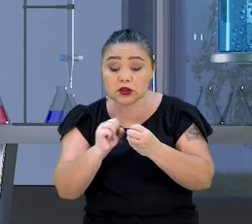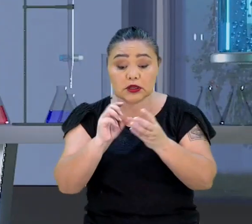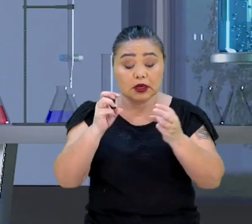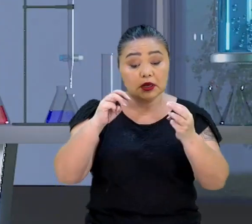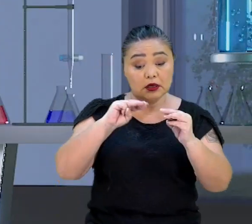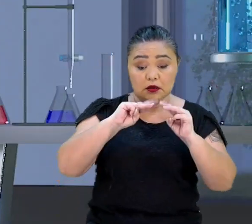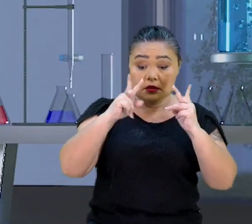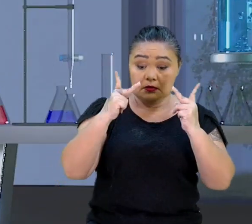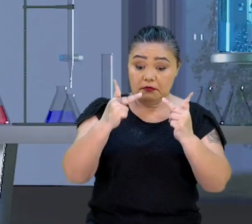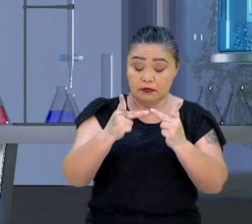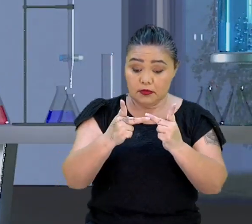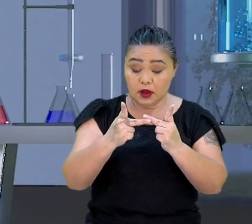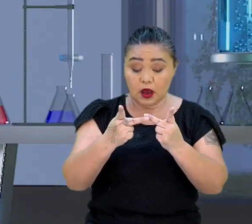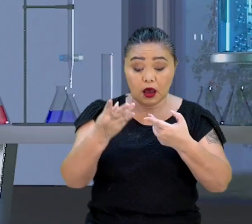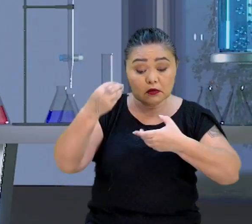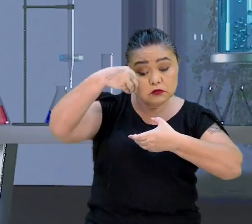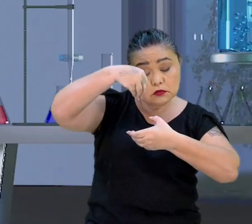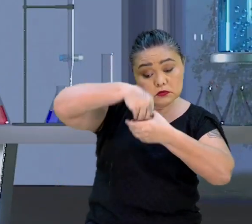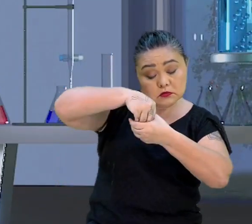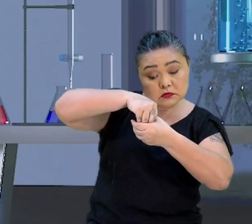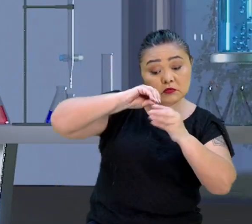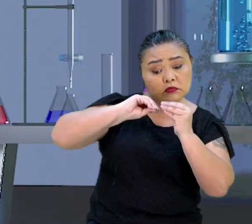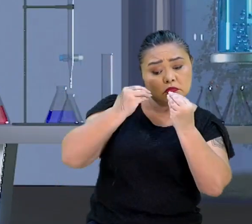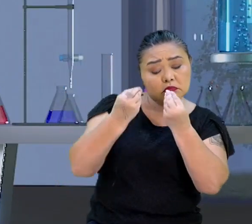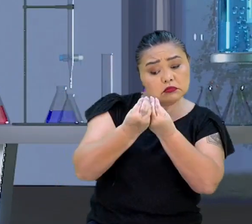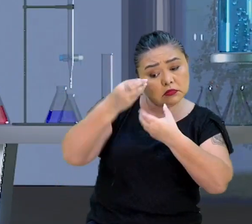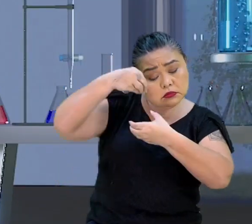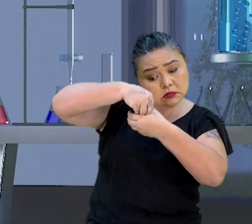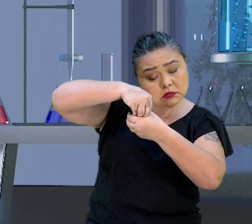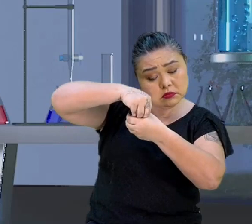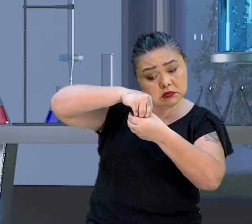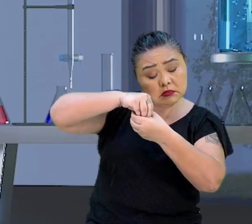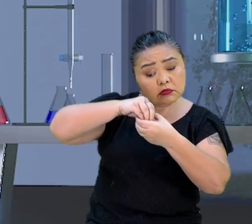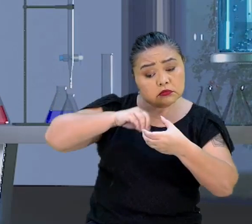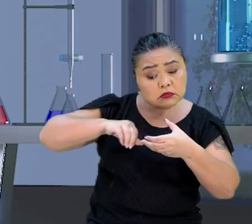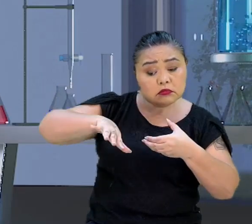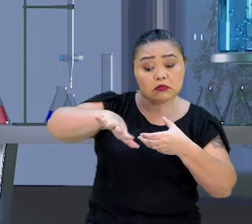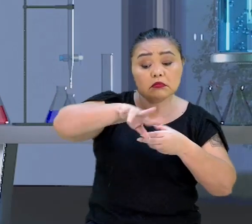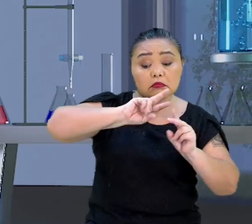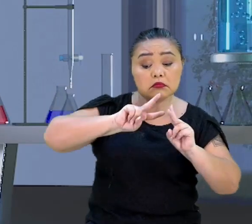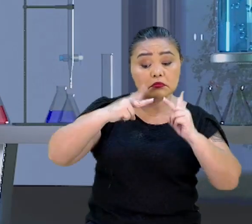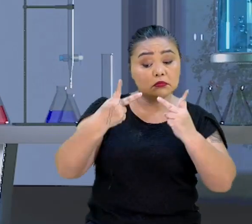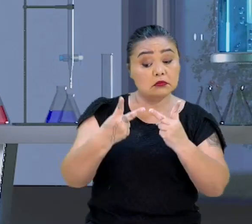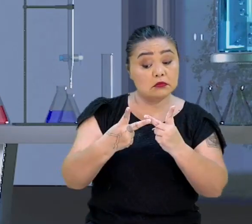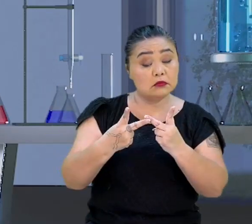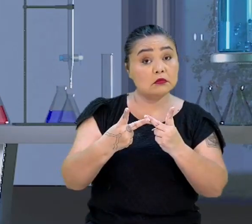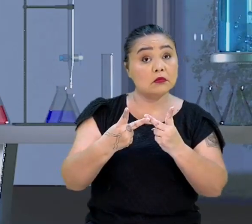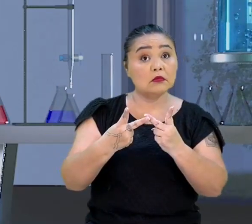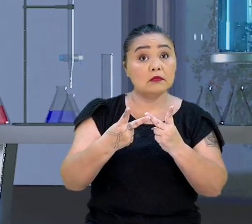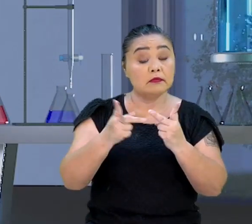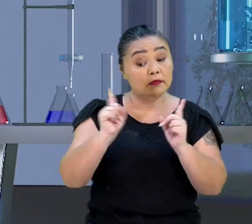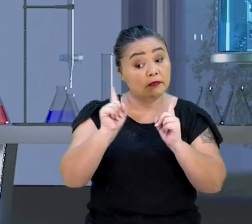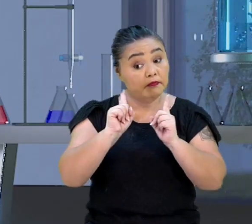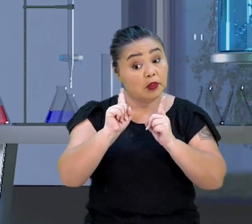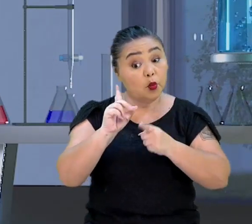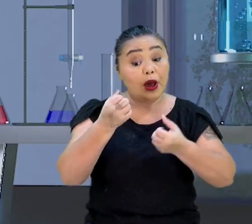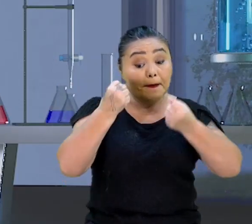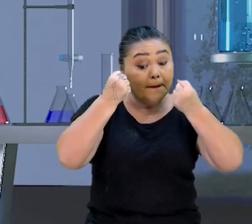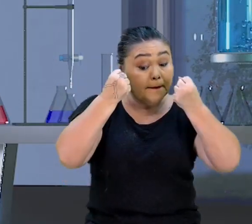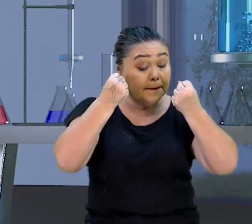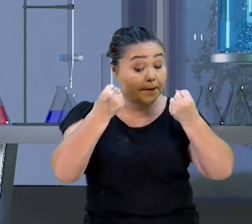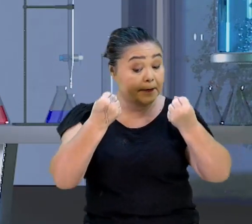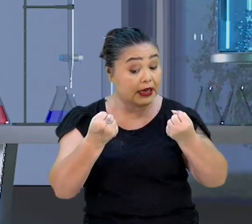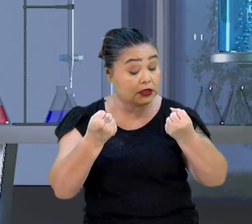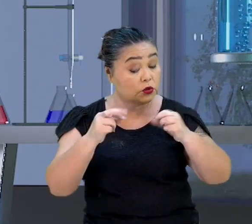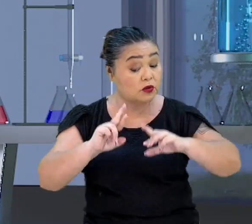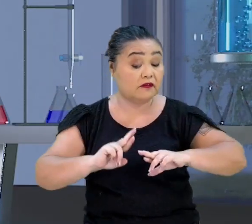eu consigo ou que uma substância consegue conter em um determinado volume. Não é de peso da matéria, é